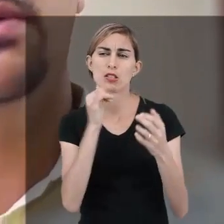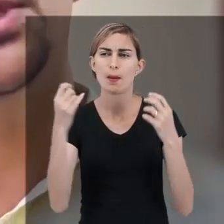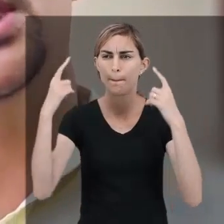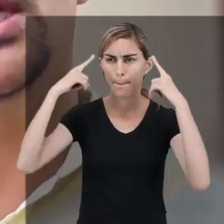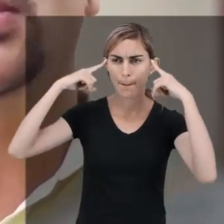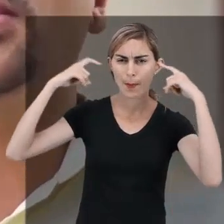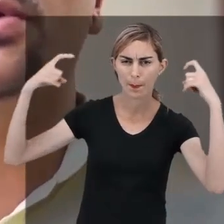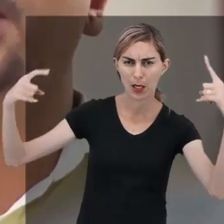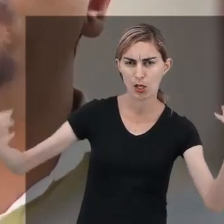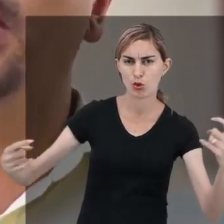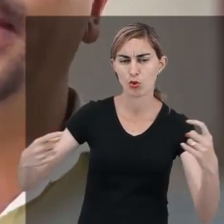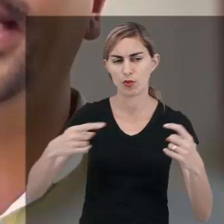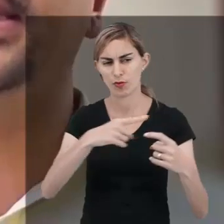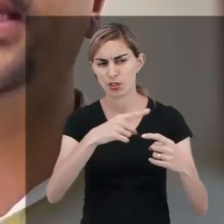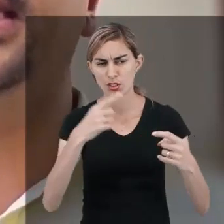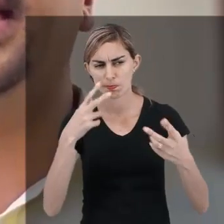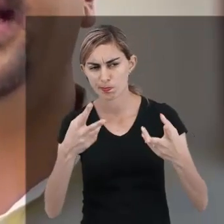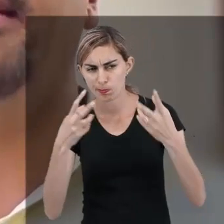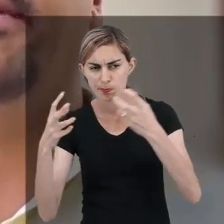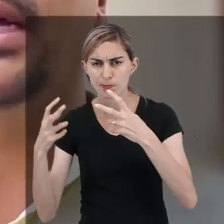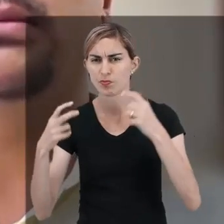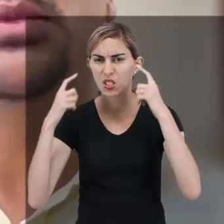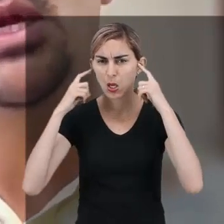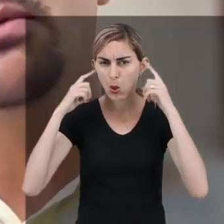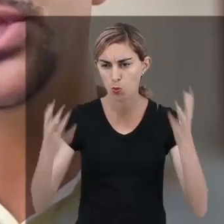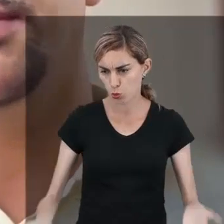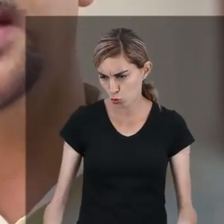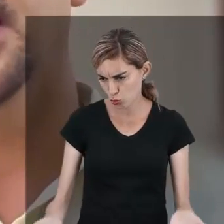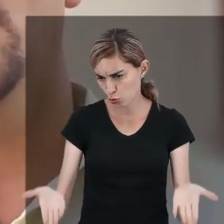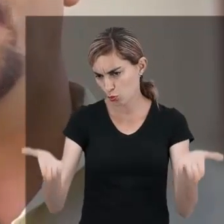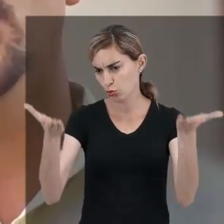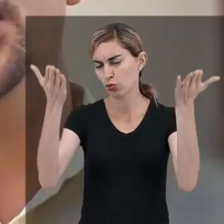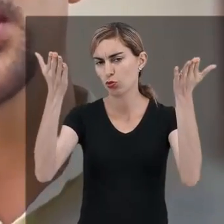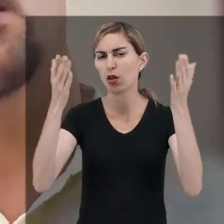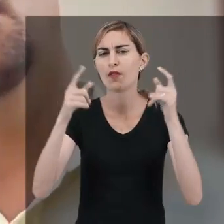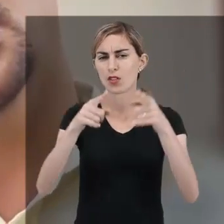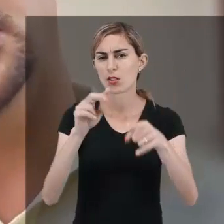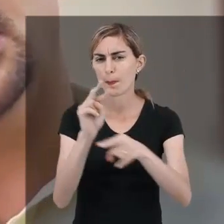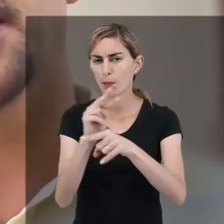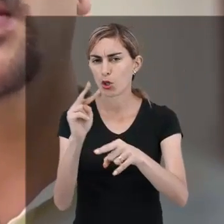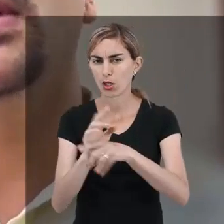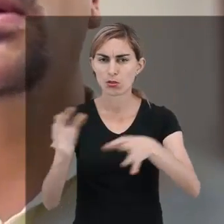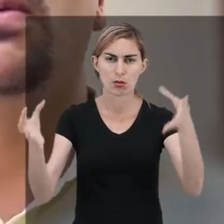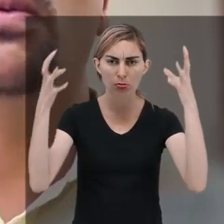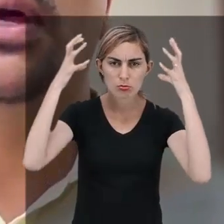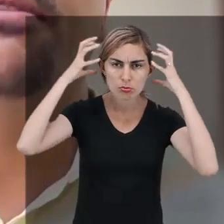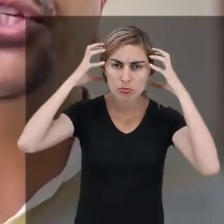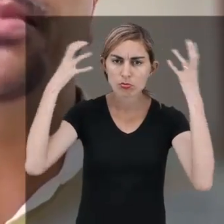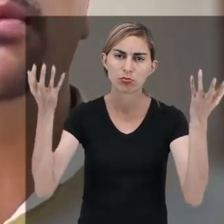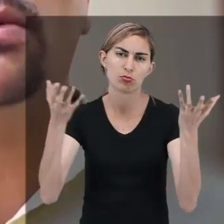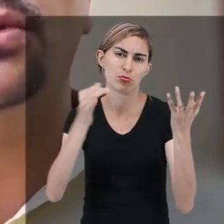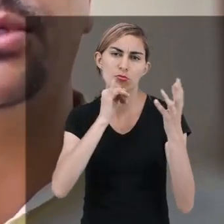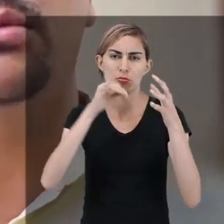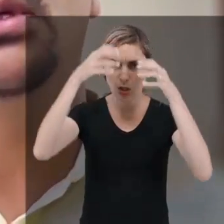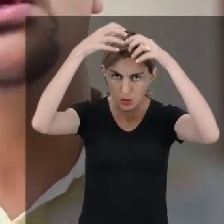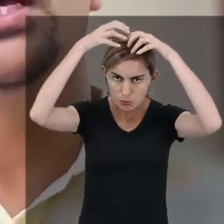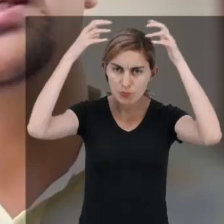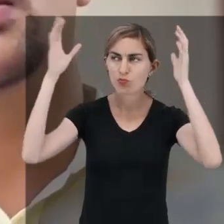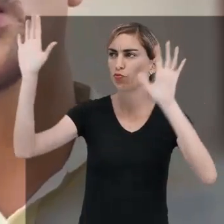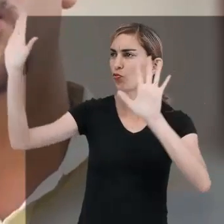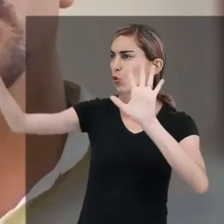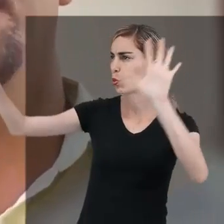ruído. Você determinou que um ruído no ambiente ele está elevado, você vai determinar uma proteção. Exemplo, um revestimento